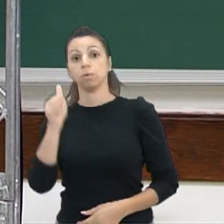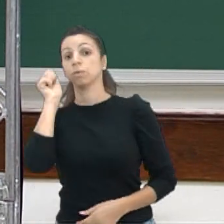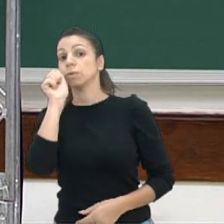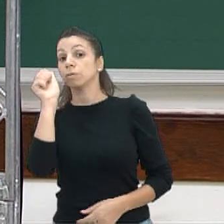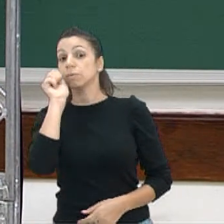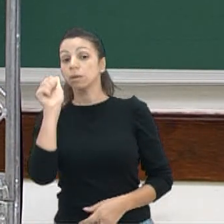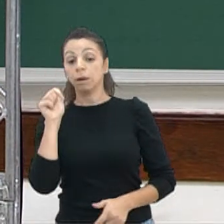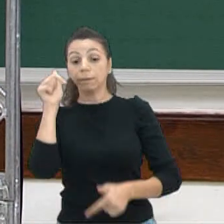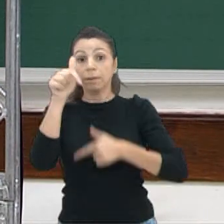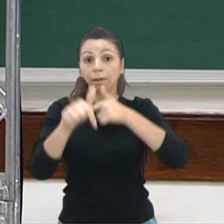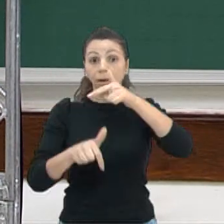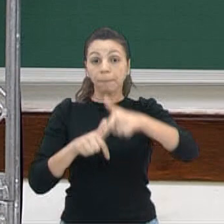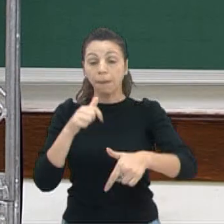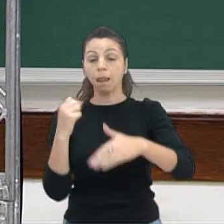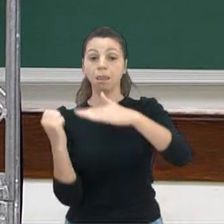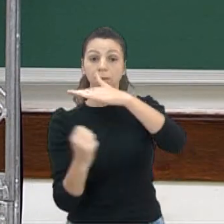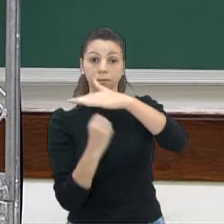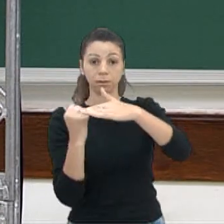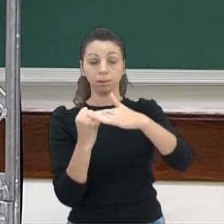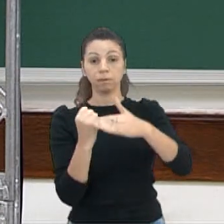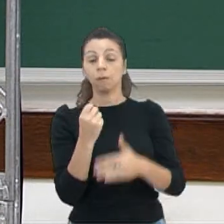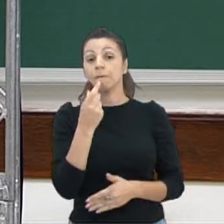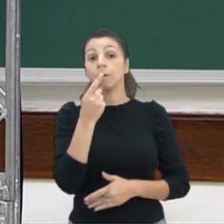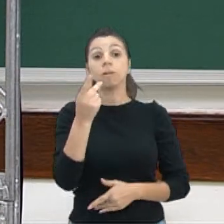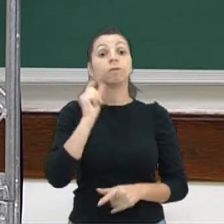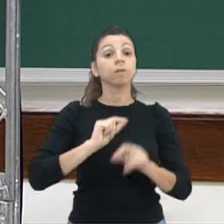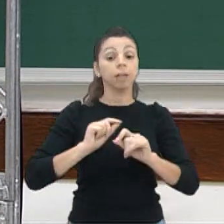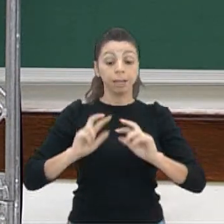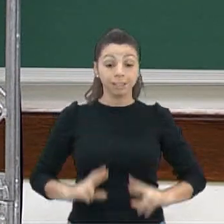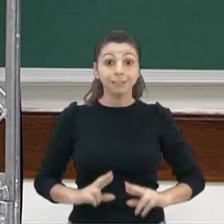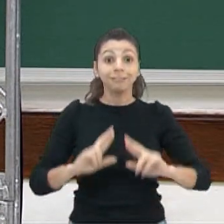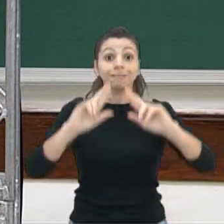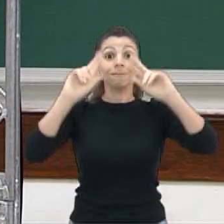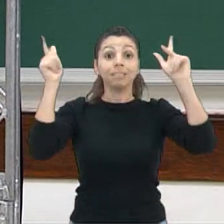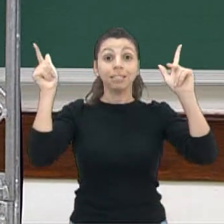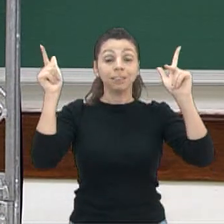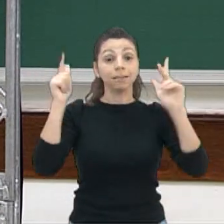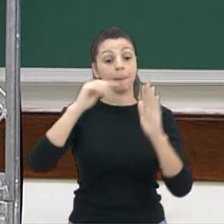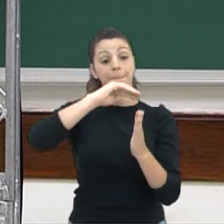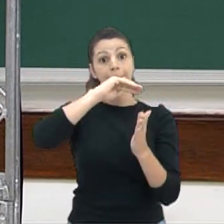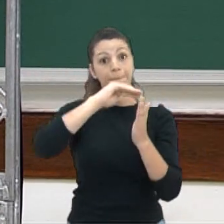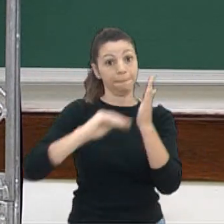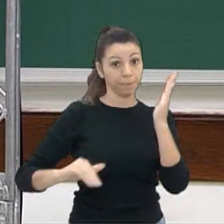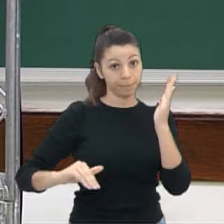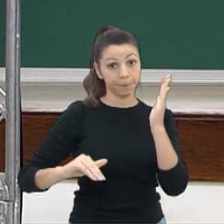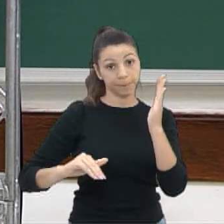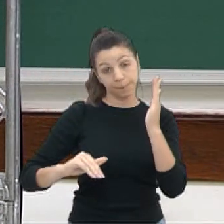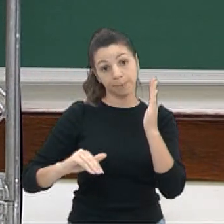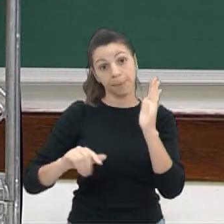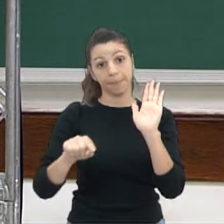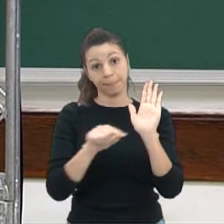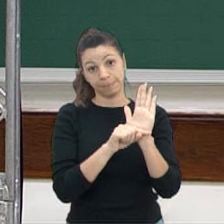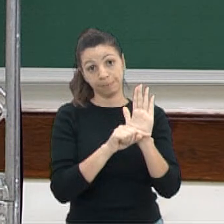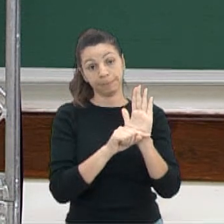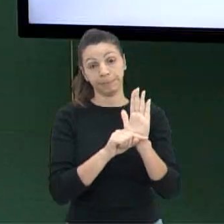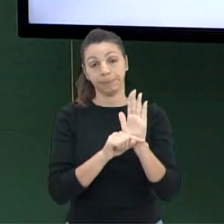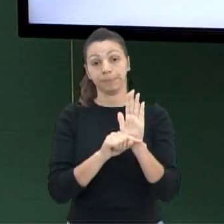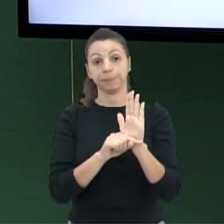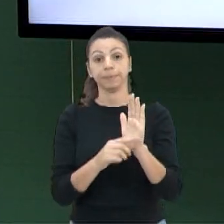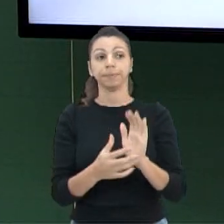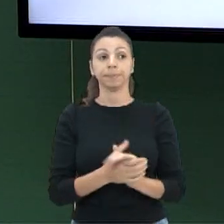nessa empresa. A diferença, eu estou falando de menos. Se eu estou falando de menos, o que eu vou fazer?